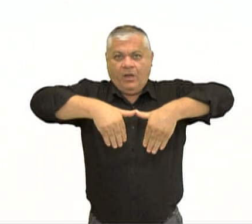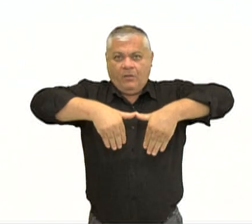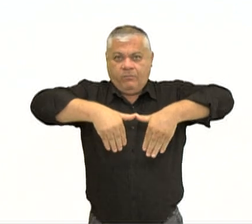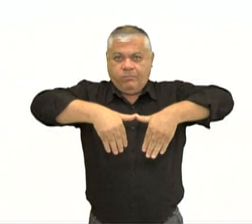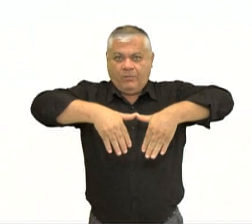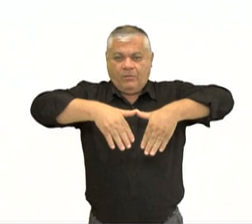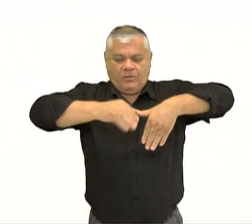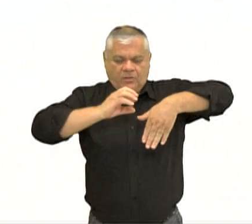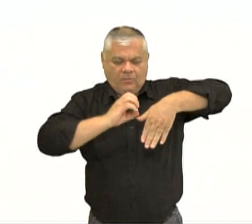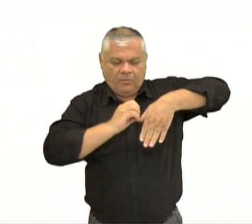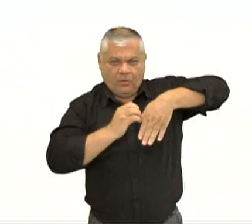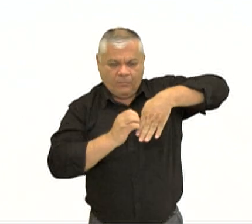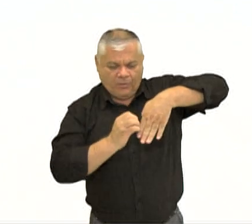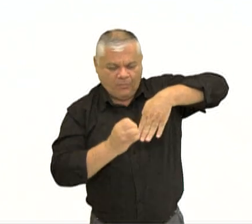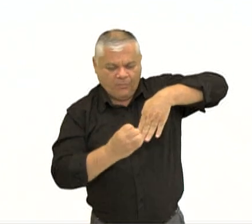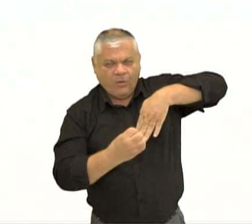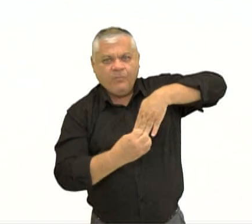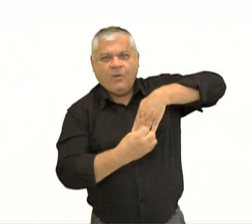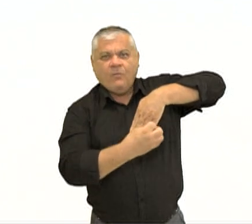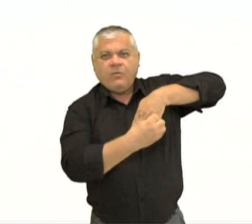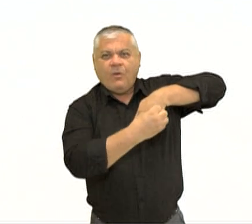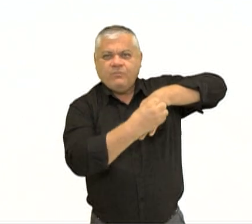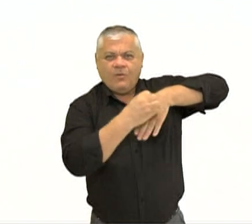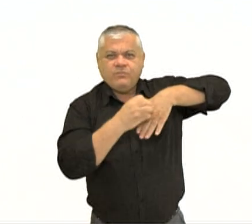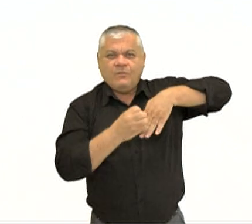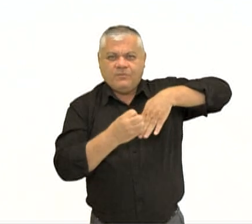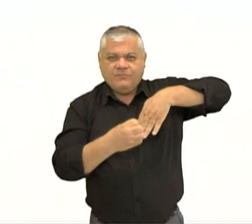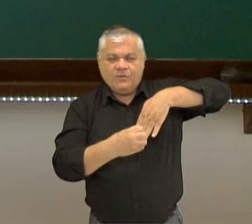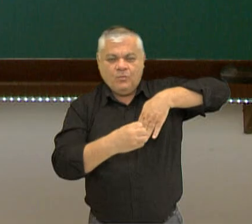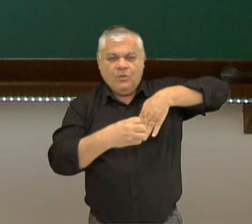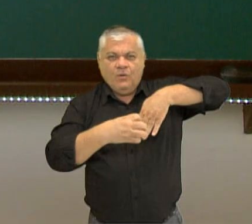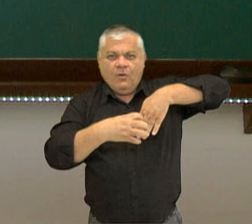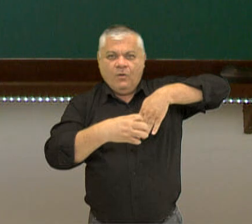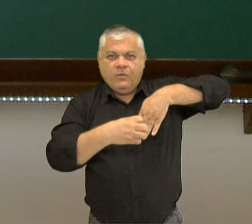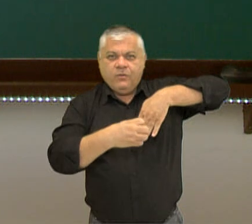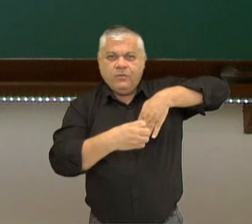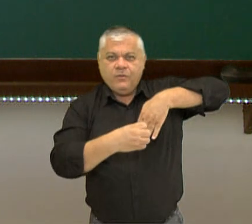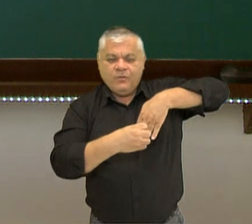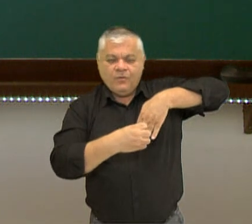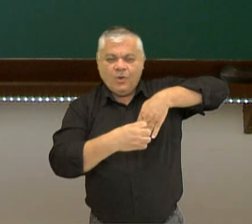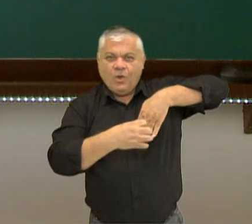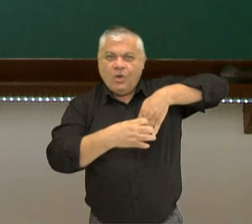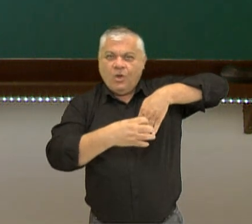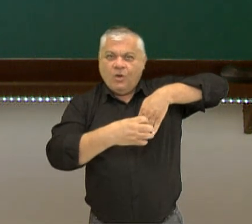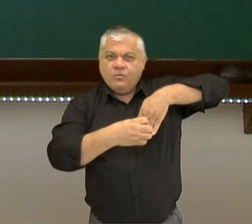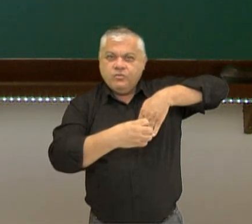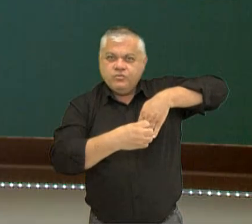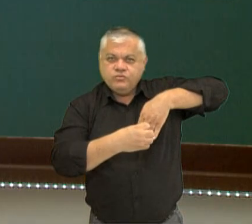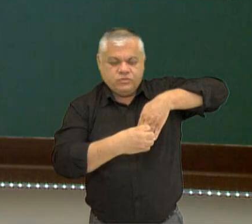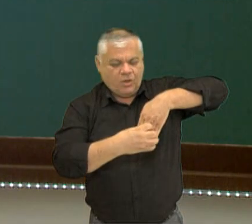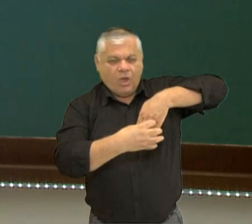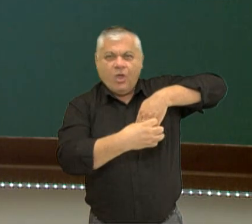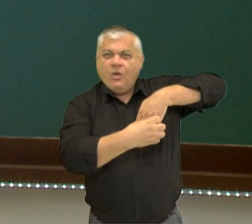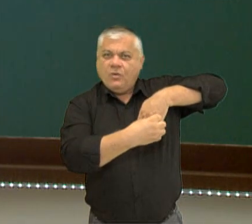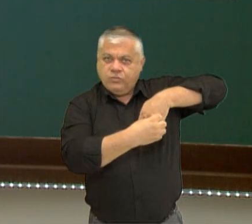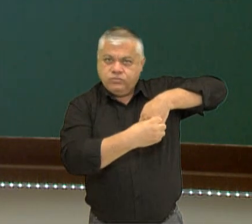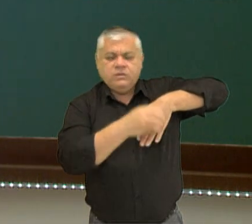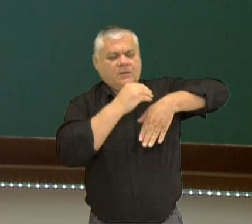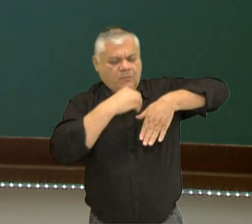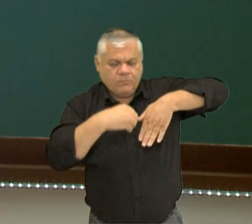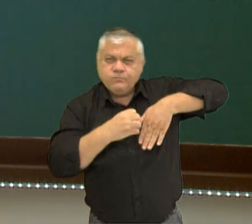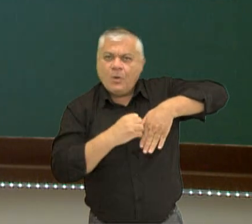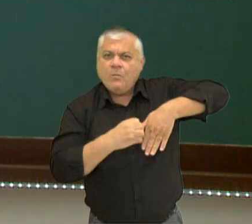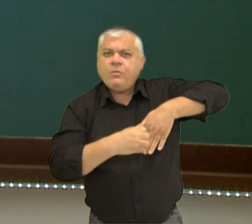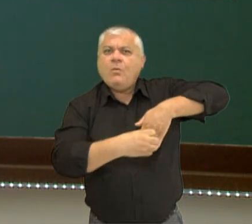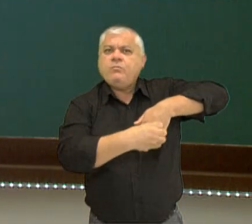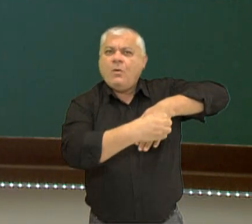pulmonares? Aquelas parecem bexiguinhas que a gente tem dentro dos pulmões. São estruturas microscópicas